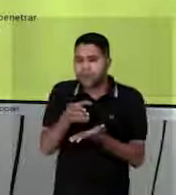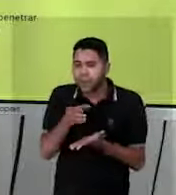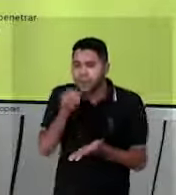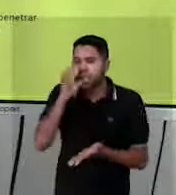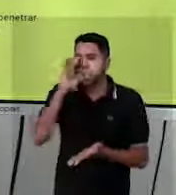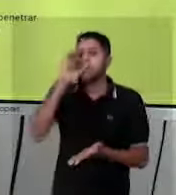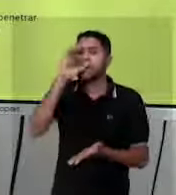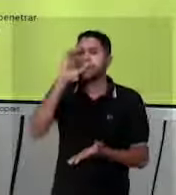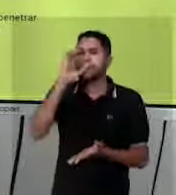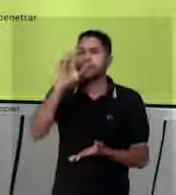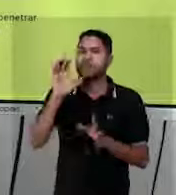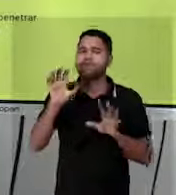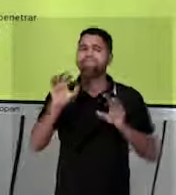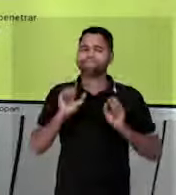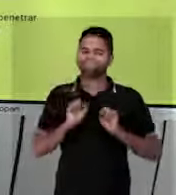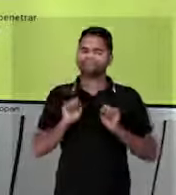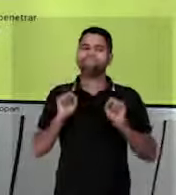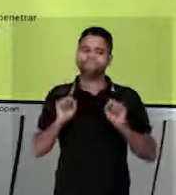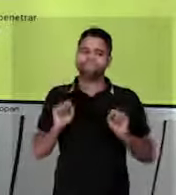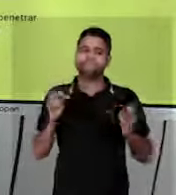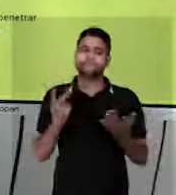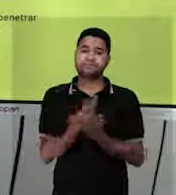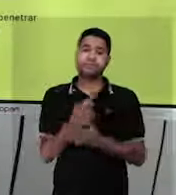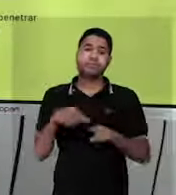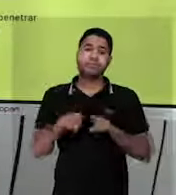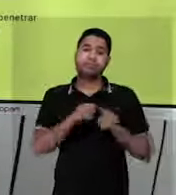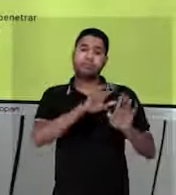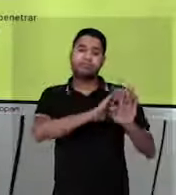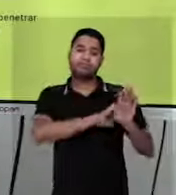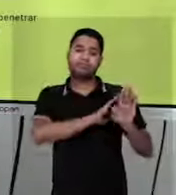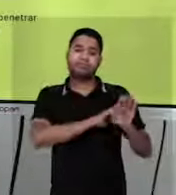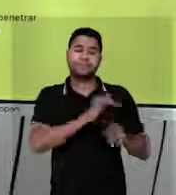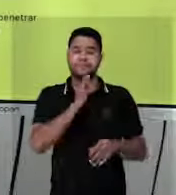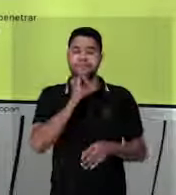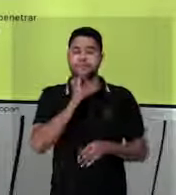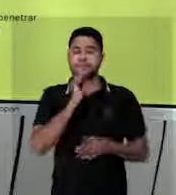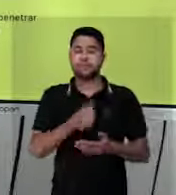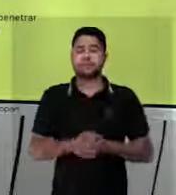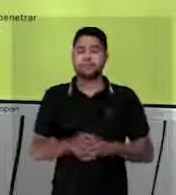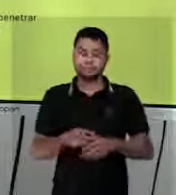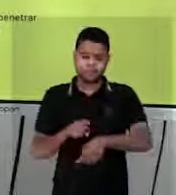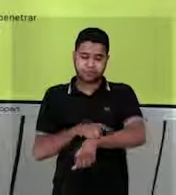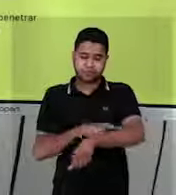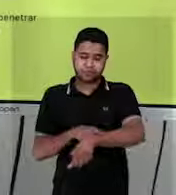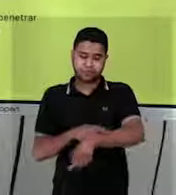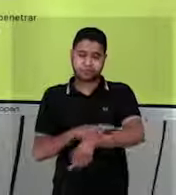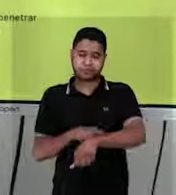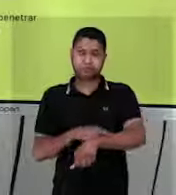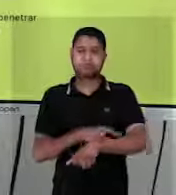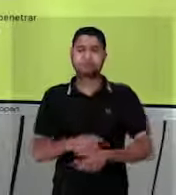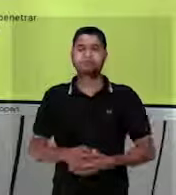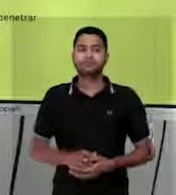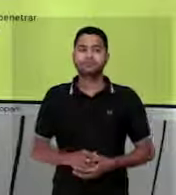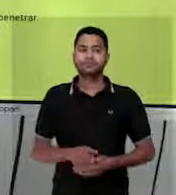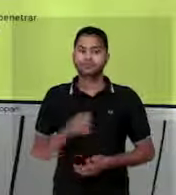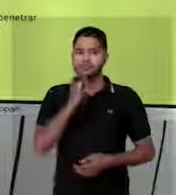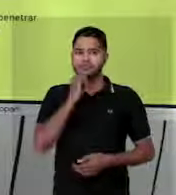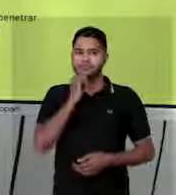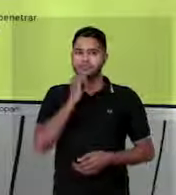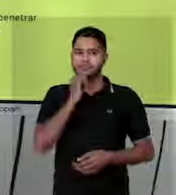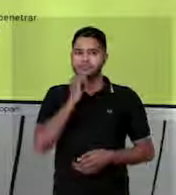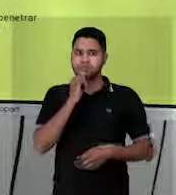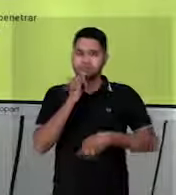da boca. Ou então de forma indireta, por meio da pele, quando o parasito